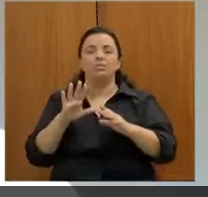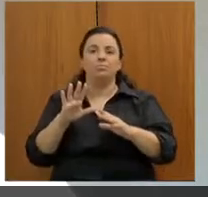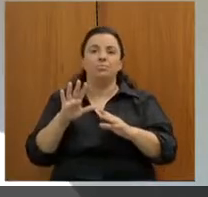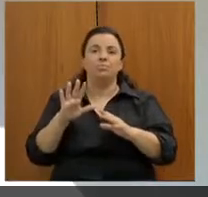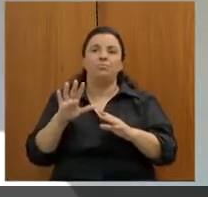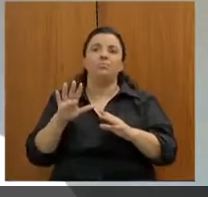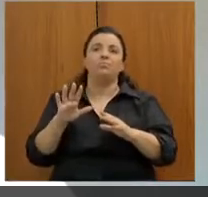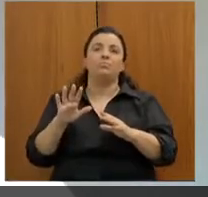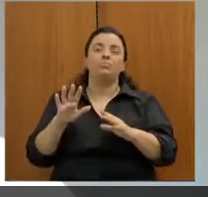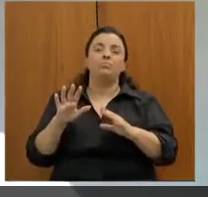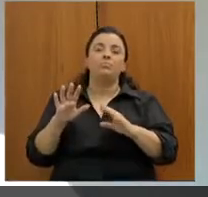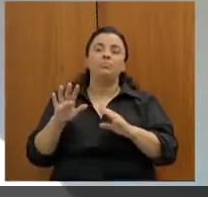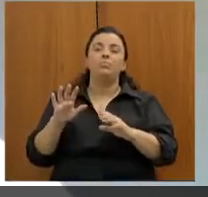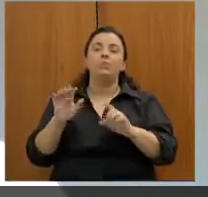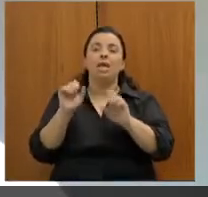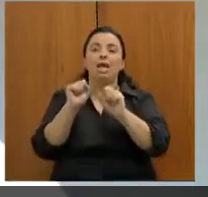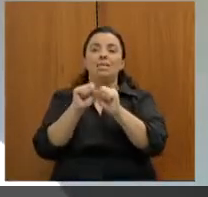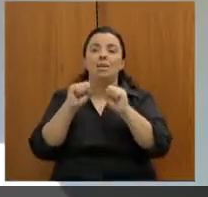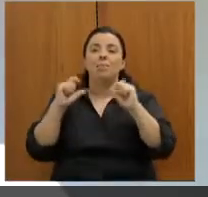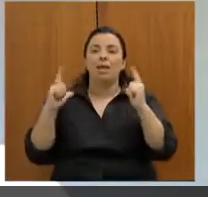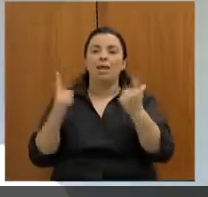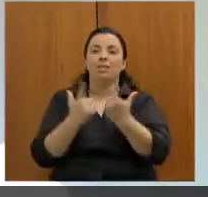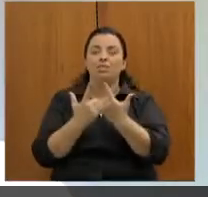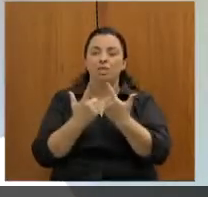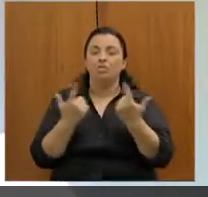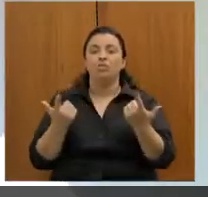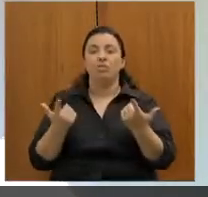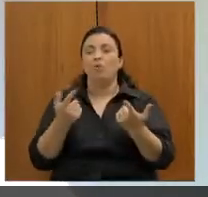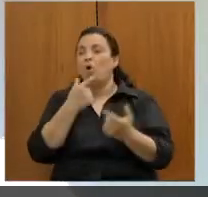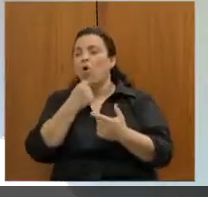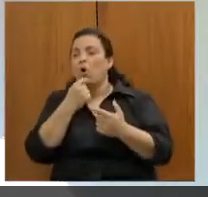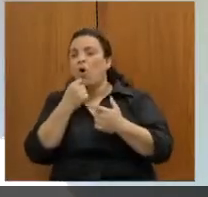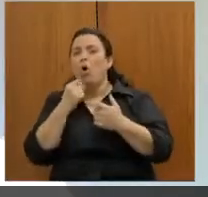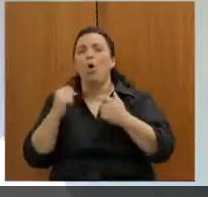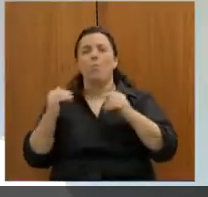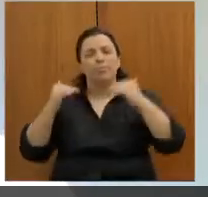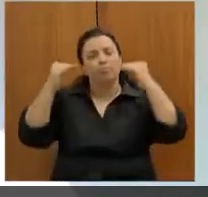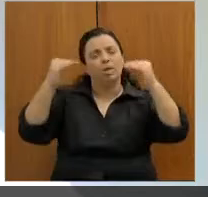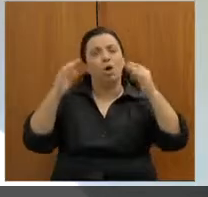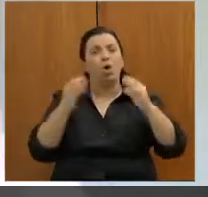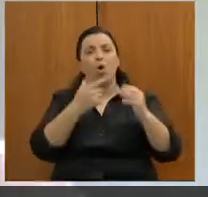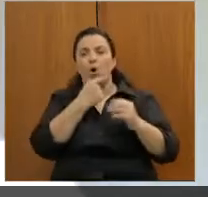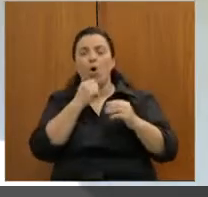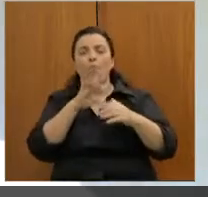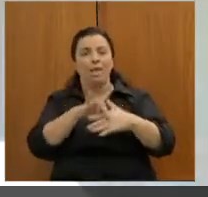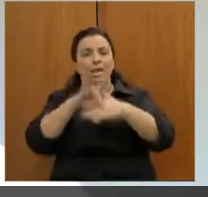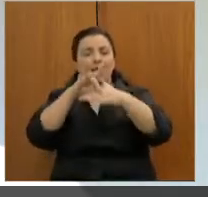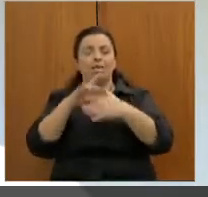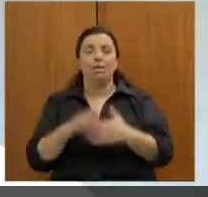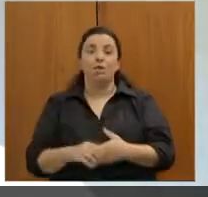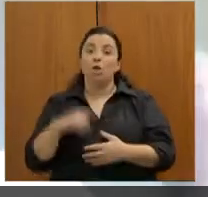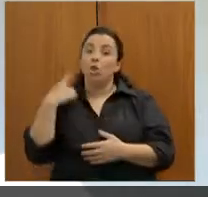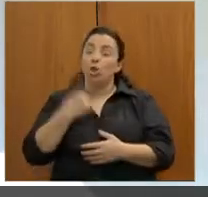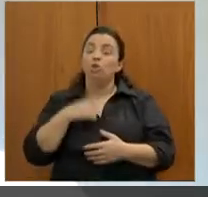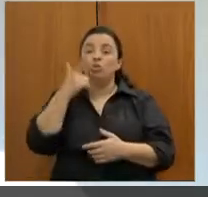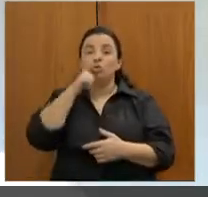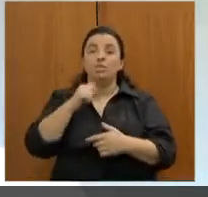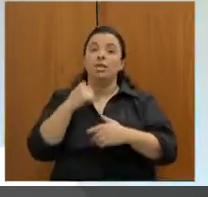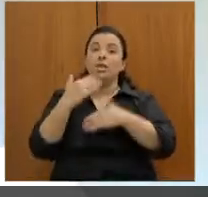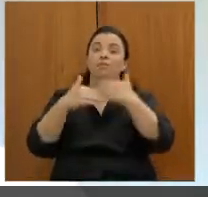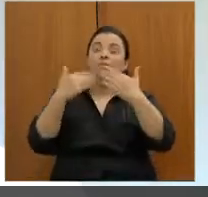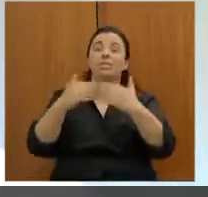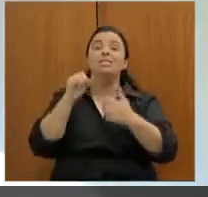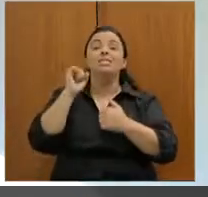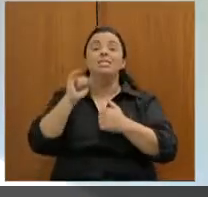colocar a gente no lugar da sociedade mais pré-candidatos poderemos avançar se a gente conseguir responder Quem matou